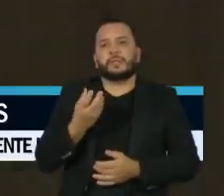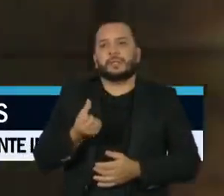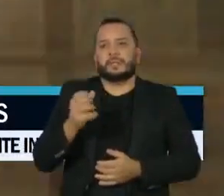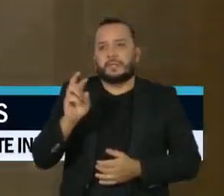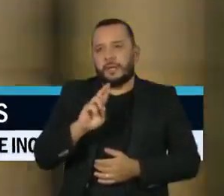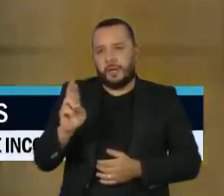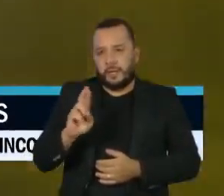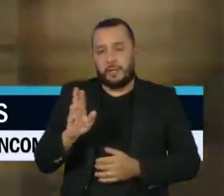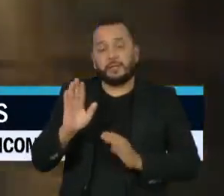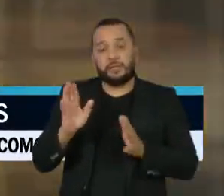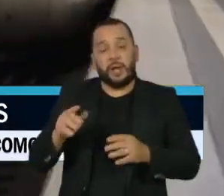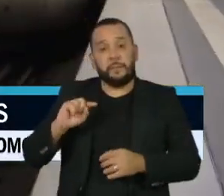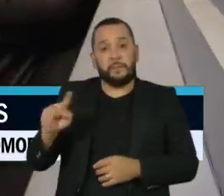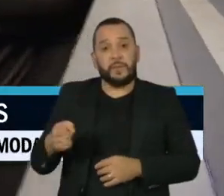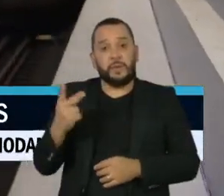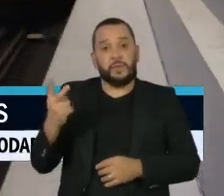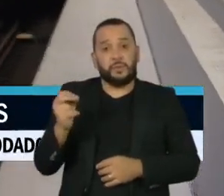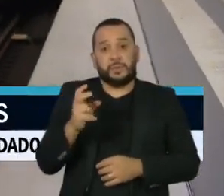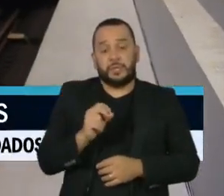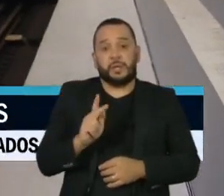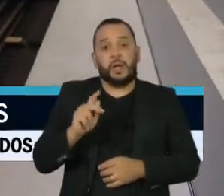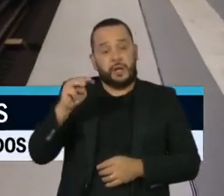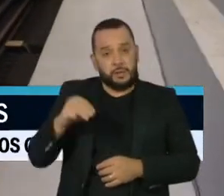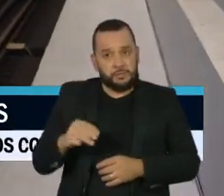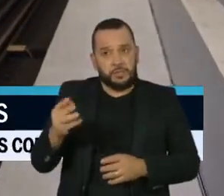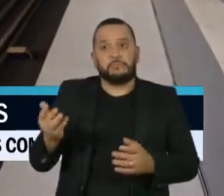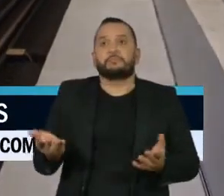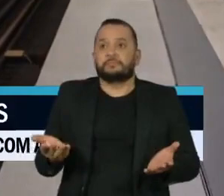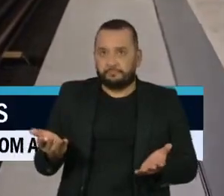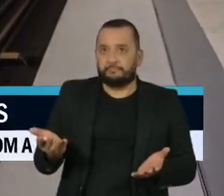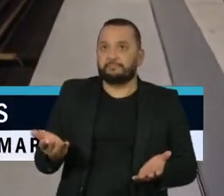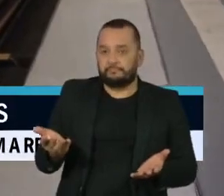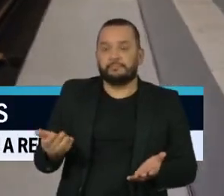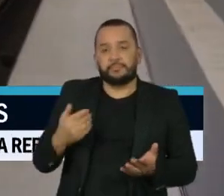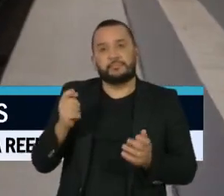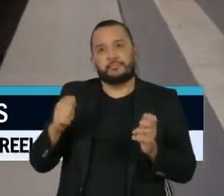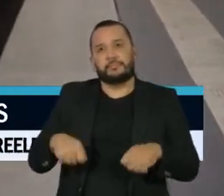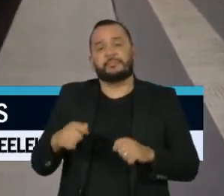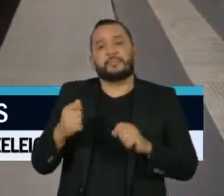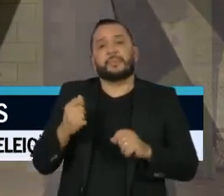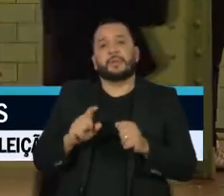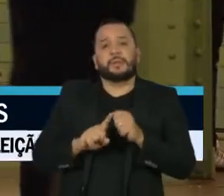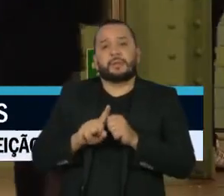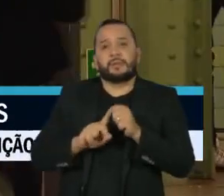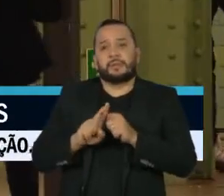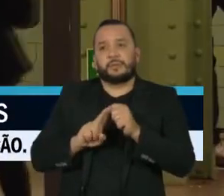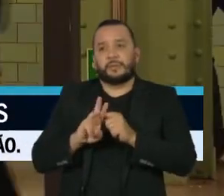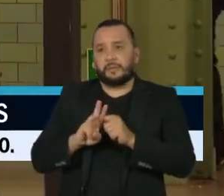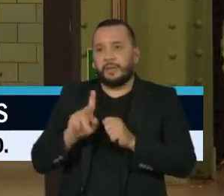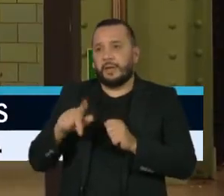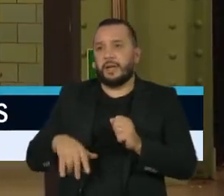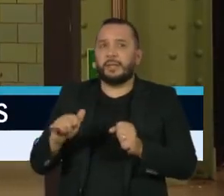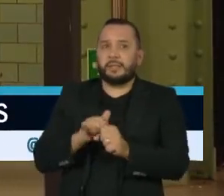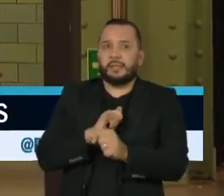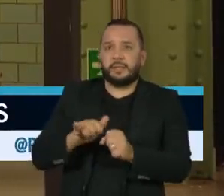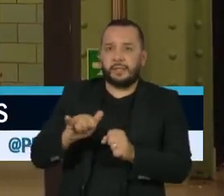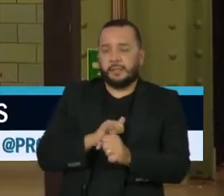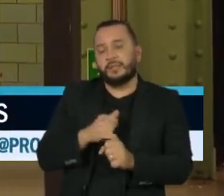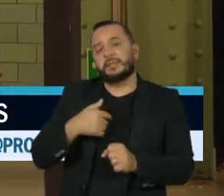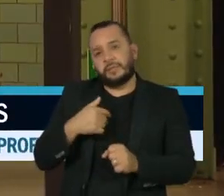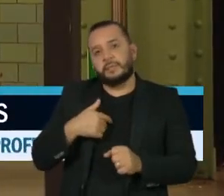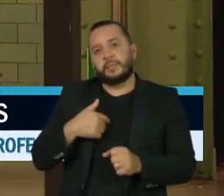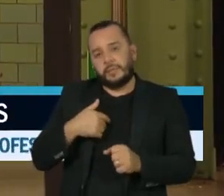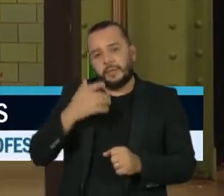uma distância de quase 1.200 km a medida vale por três meses e faz parte de um pacote do governo para